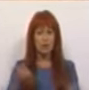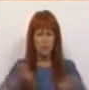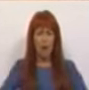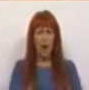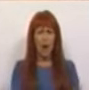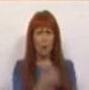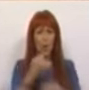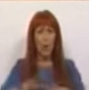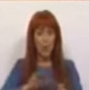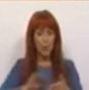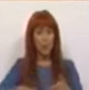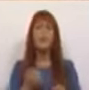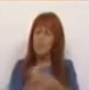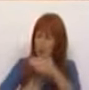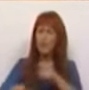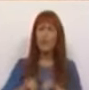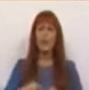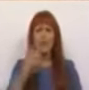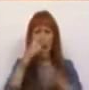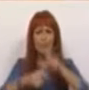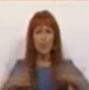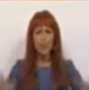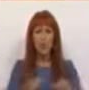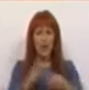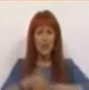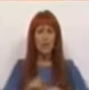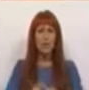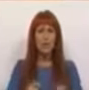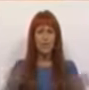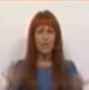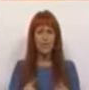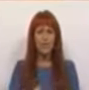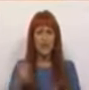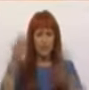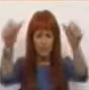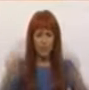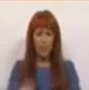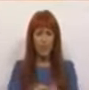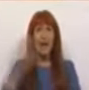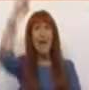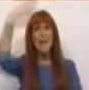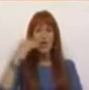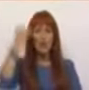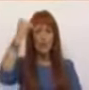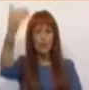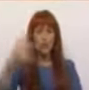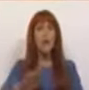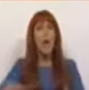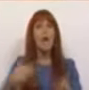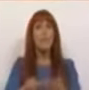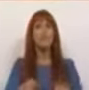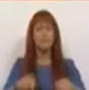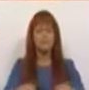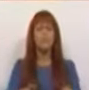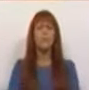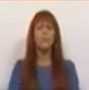obtidas com esses contratos sejam devolvidas aos consumidores através da redução das tarifas de eletricidade para o futuro. E propomos,